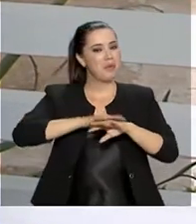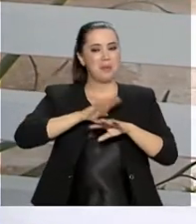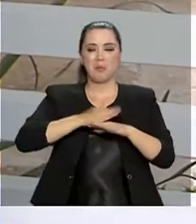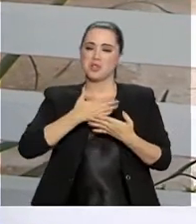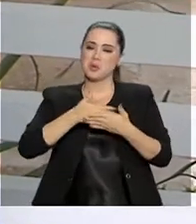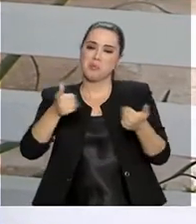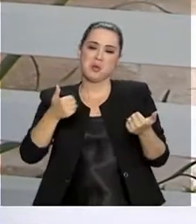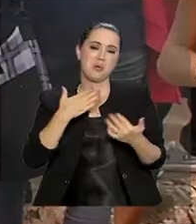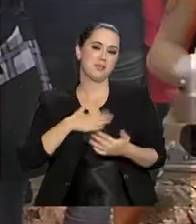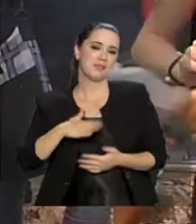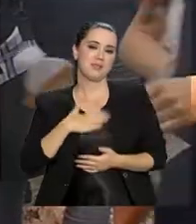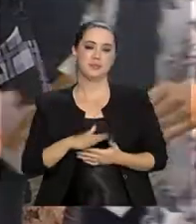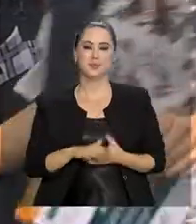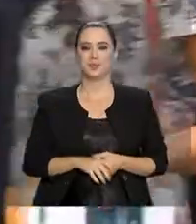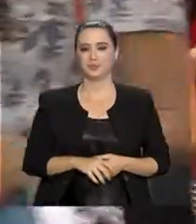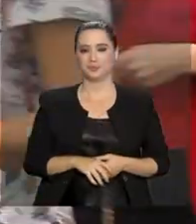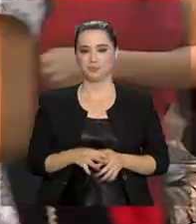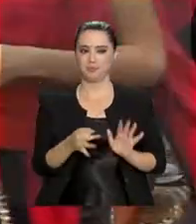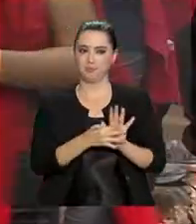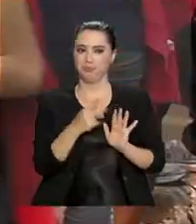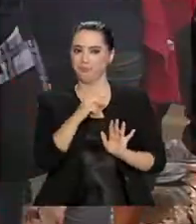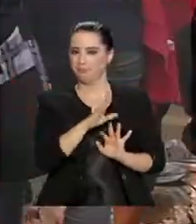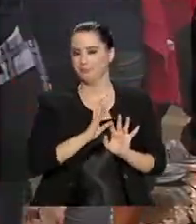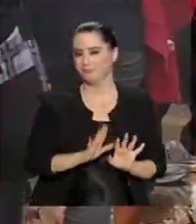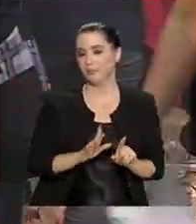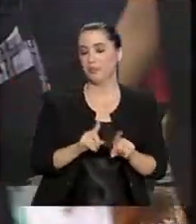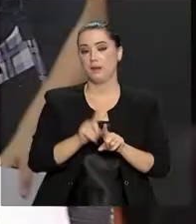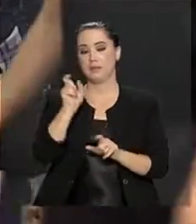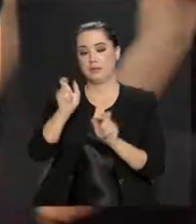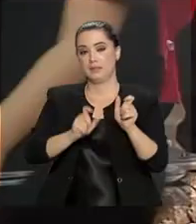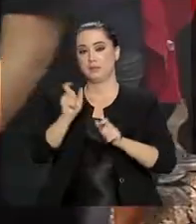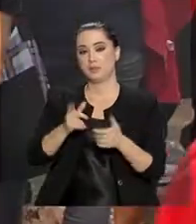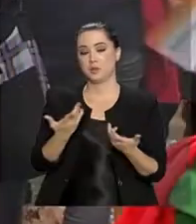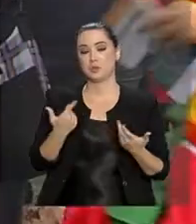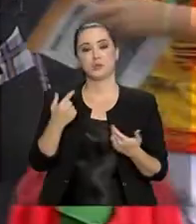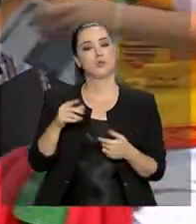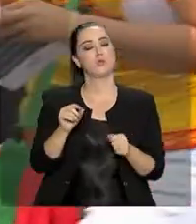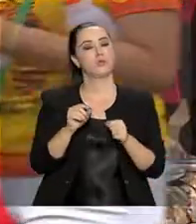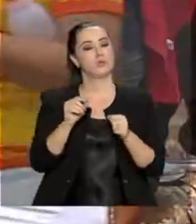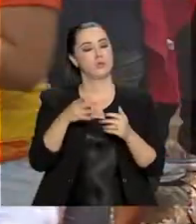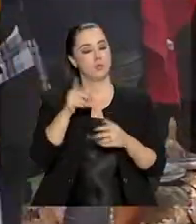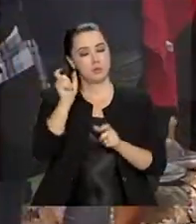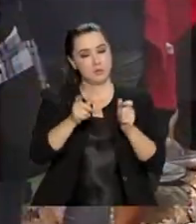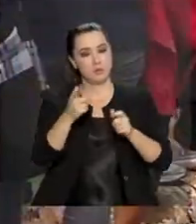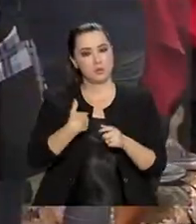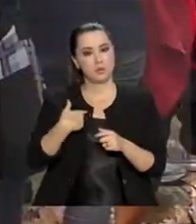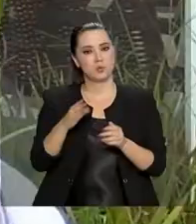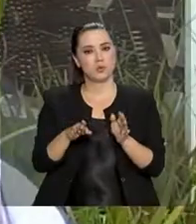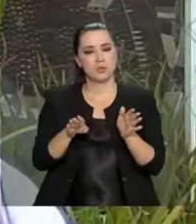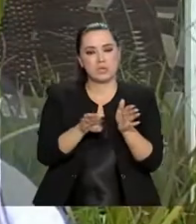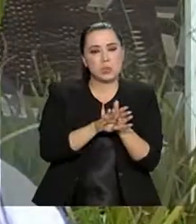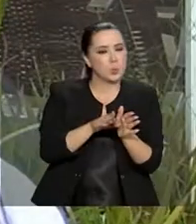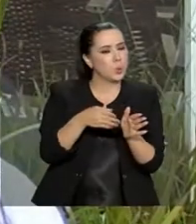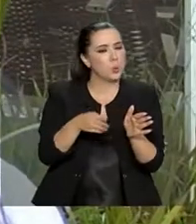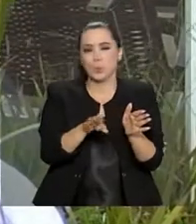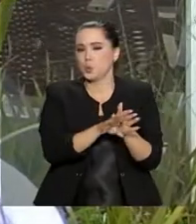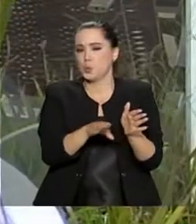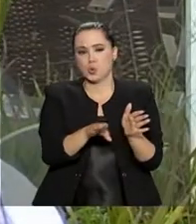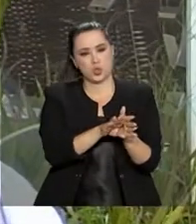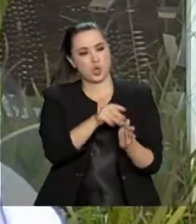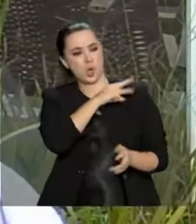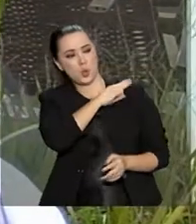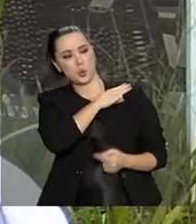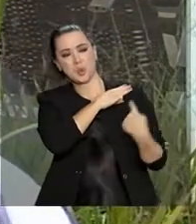eu acho, na minha opinião. Entre os candidatos, há aqueles que ainda não estão no terceiro ano do ensino médio e participam do